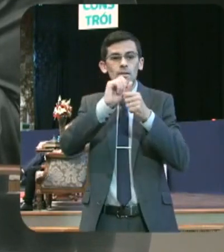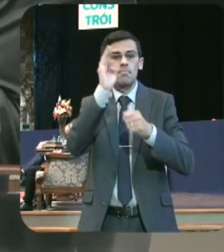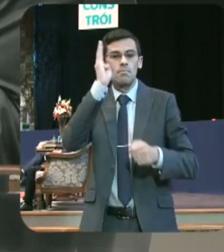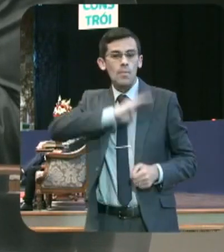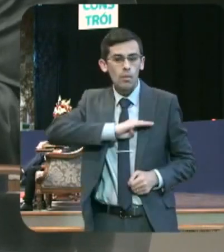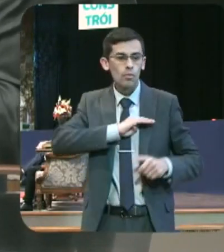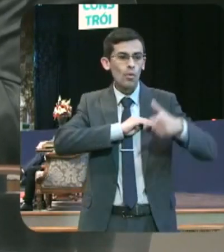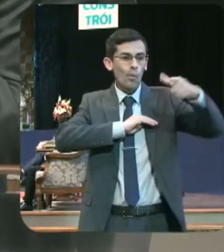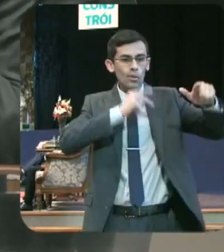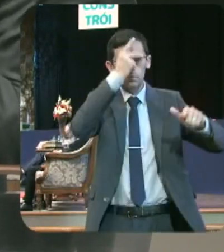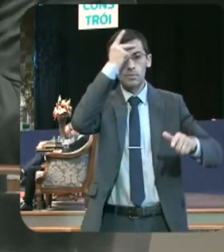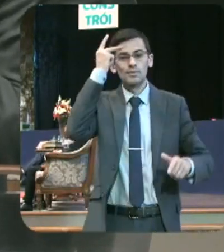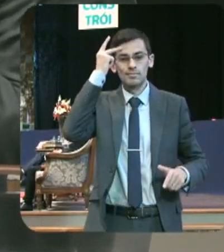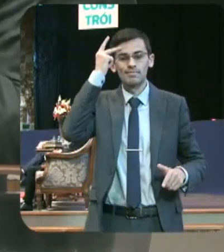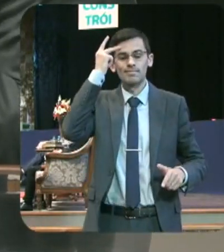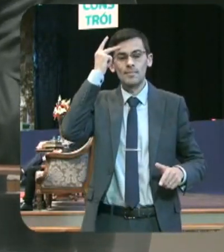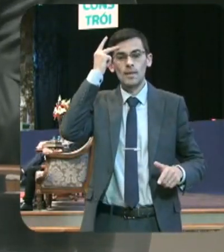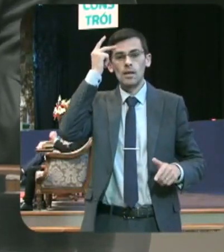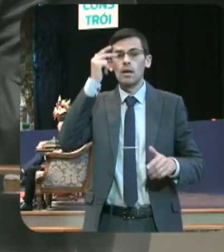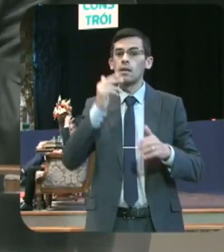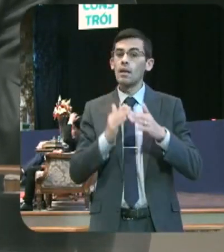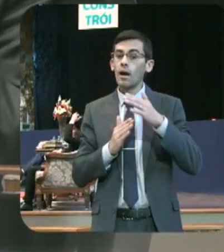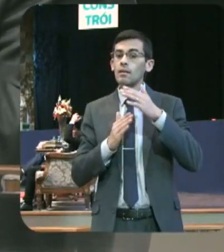intencionalmente e até